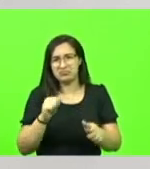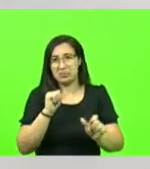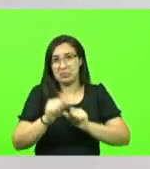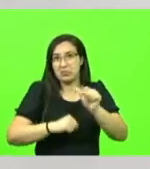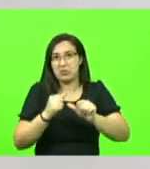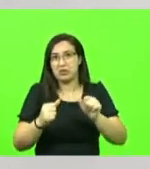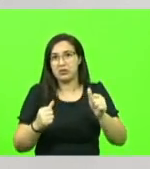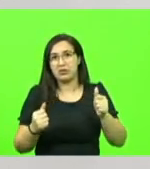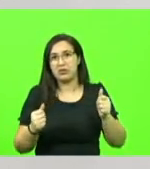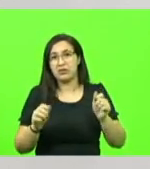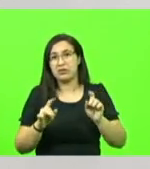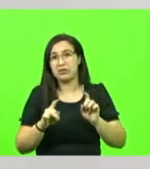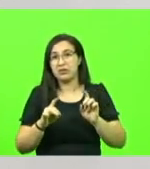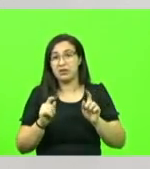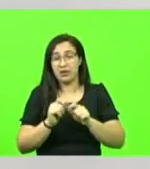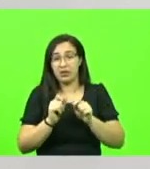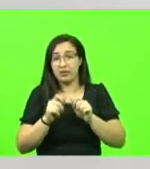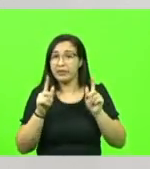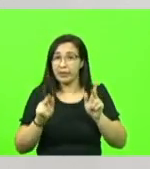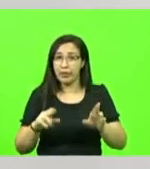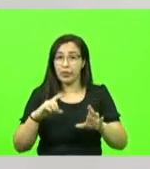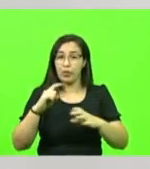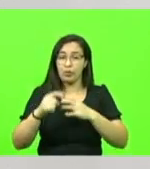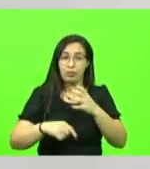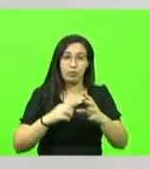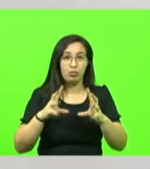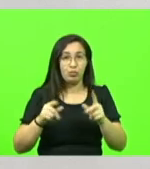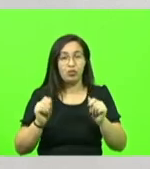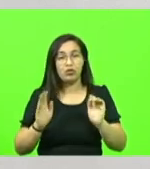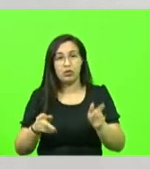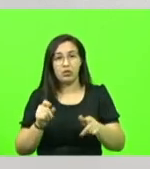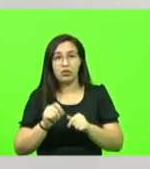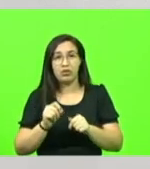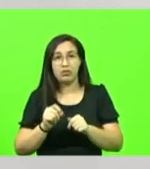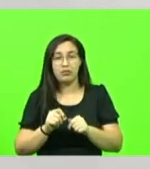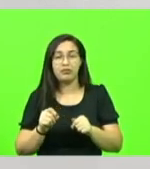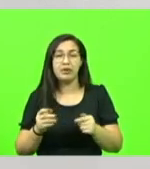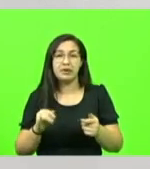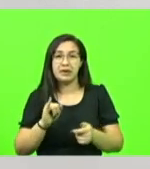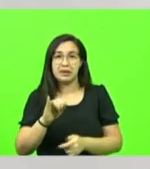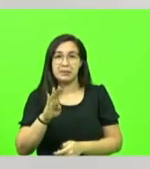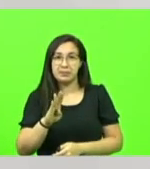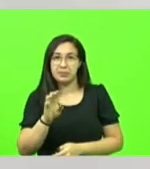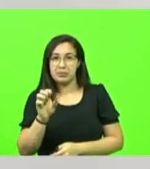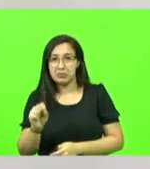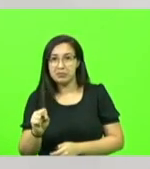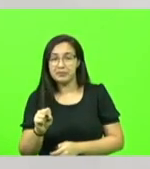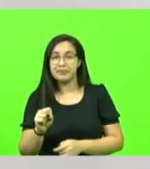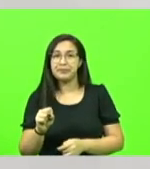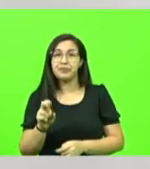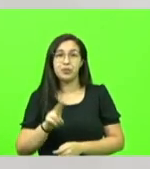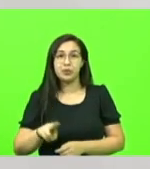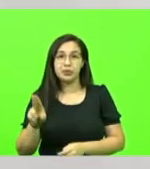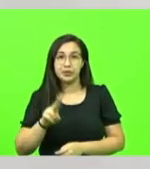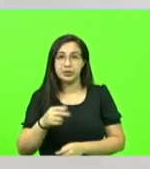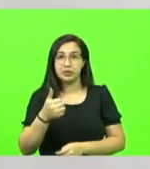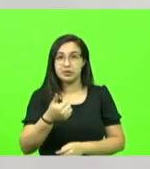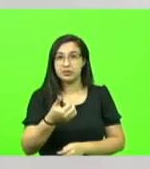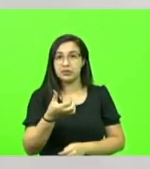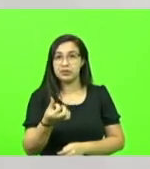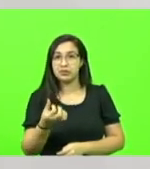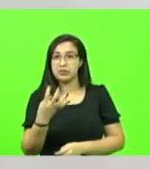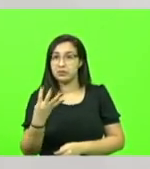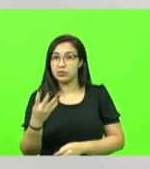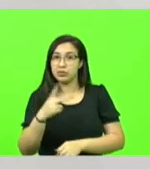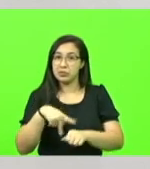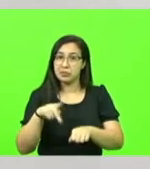faz o que o mundo inteiro está fazendo, ela cria o IBS, que é o Imposto sobre Valor Agregado, já utilizado por 164 países,